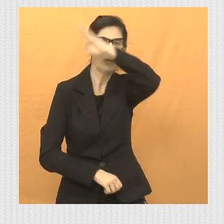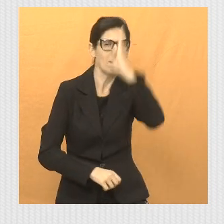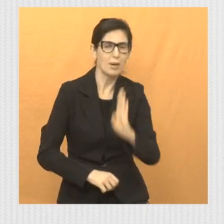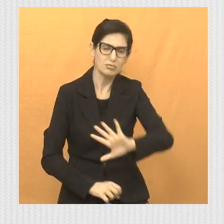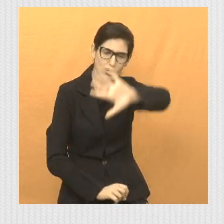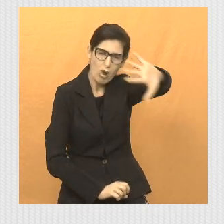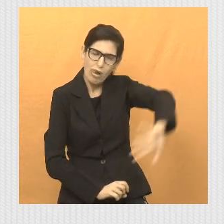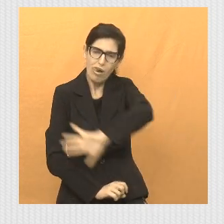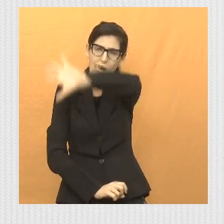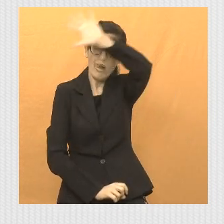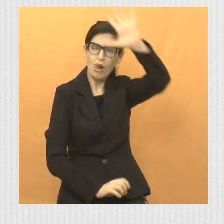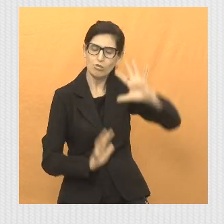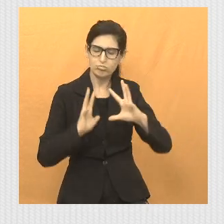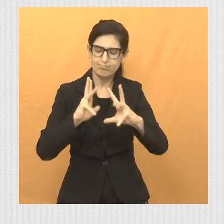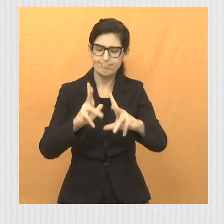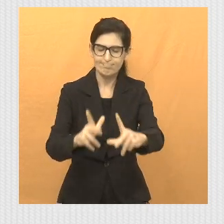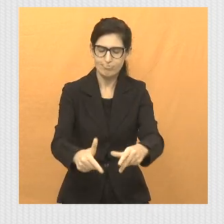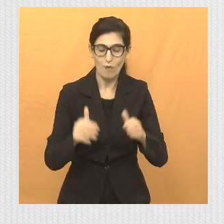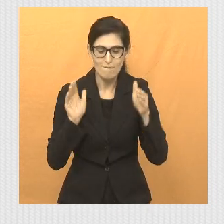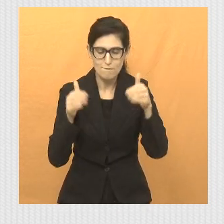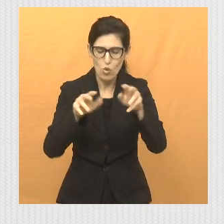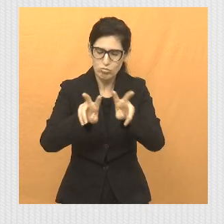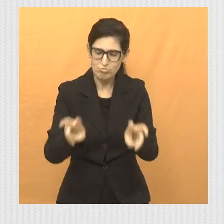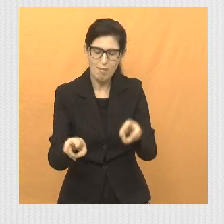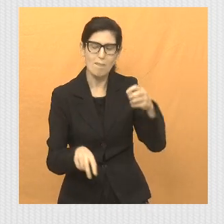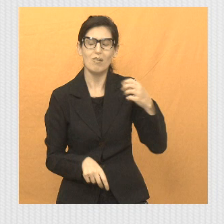da Conferência Nacional de Saúde.